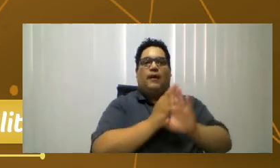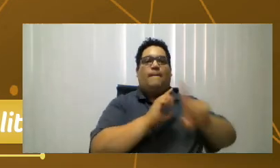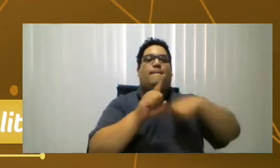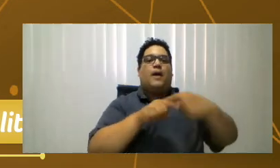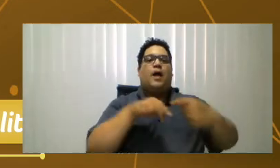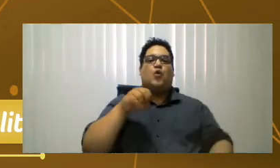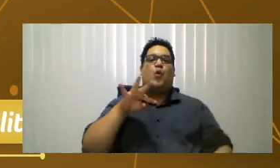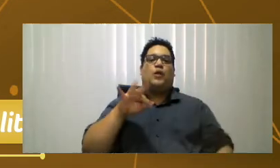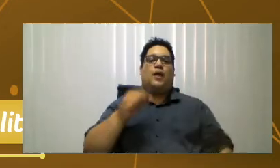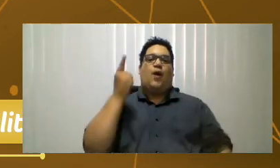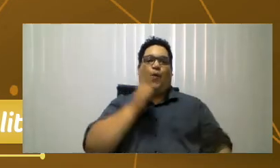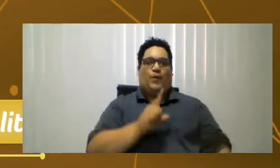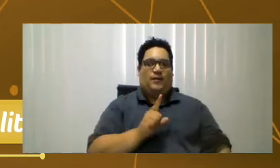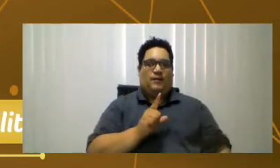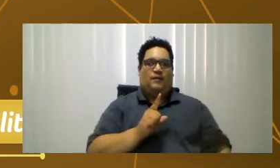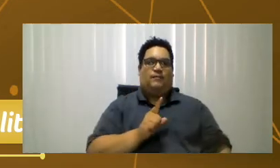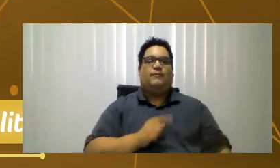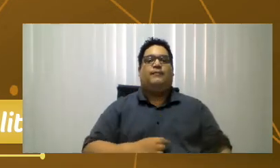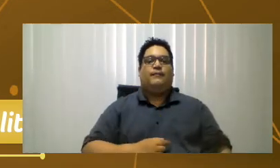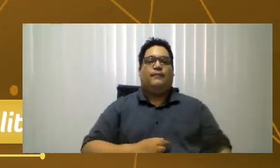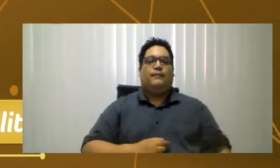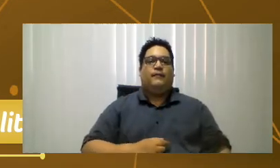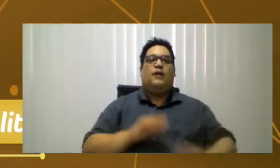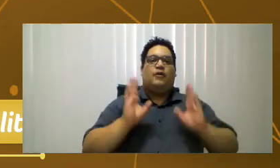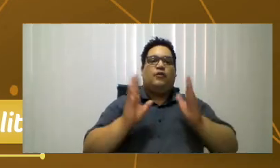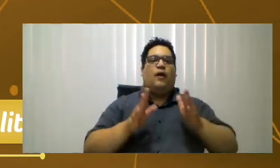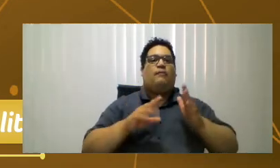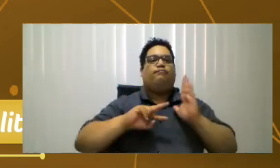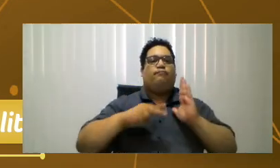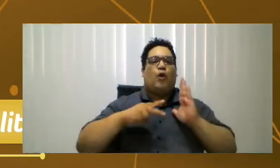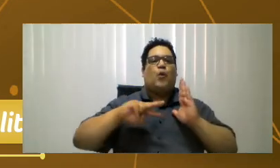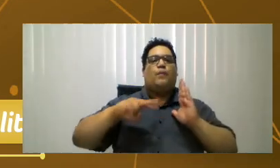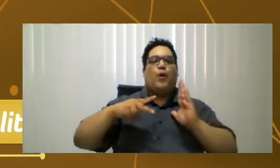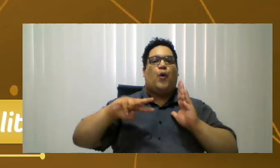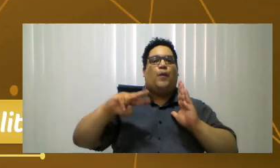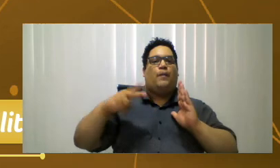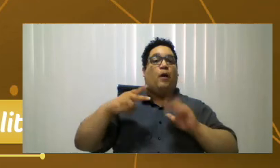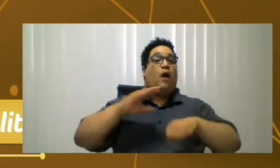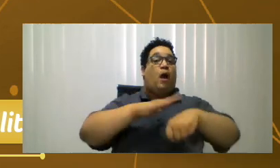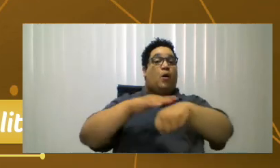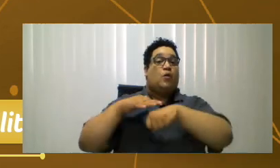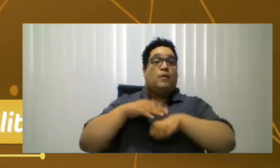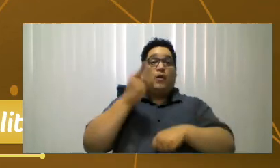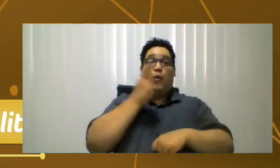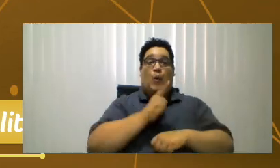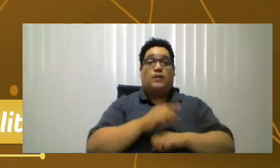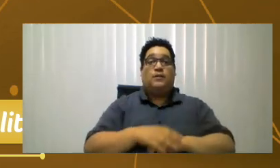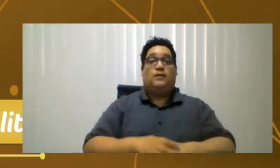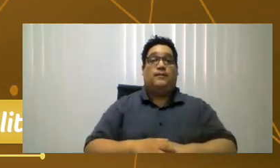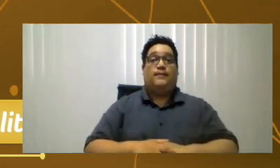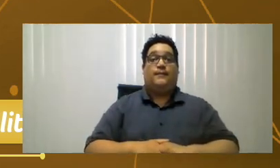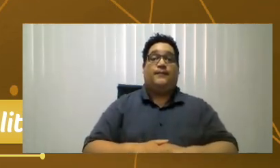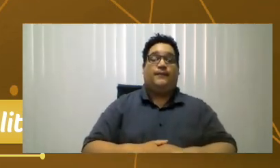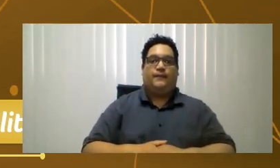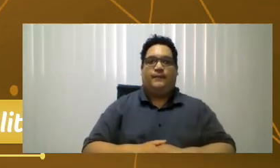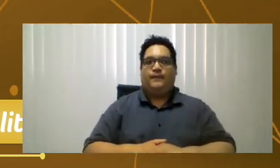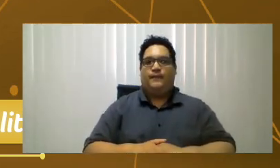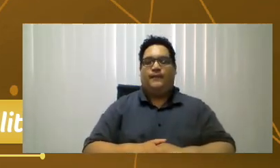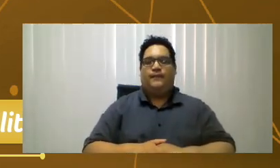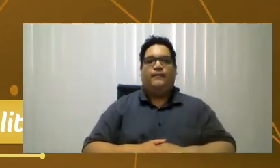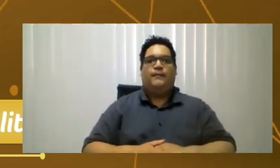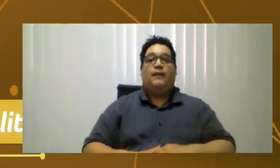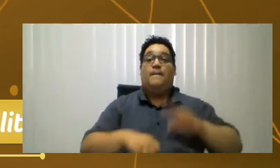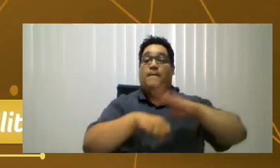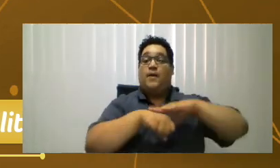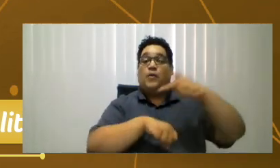notificada. Então, é questão do status, ela já vai mudando de status automaticamente. Aí, pegando, assim, aproveitando essa resposta